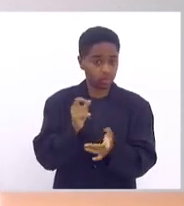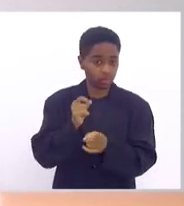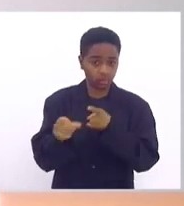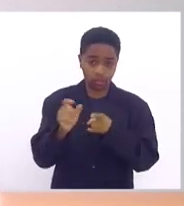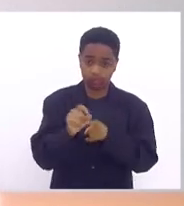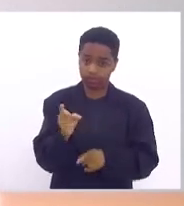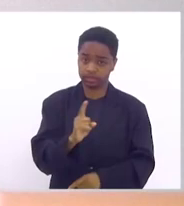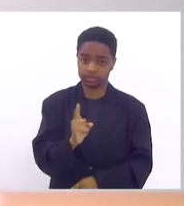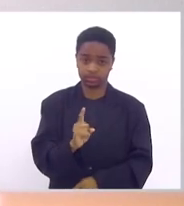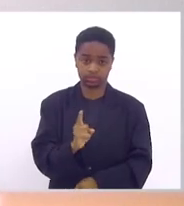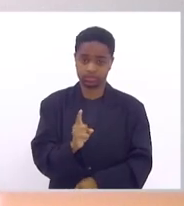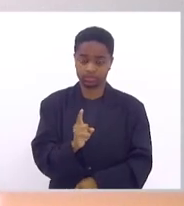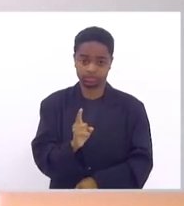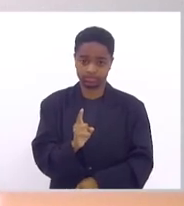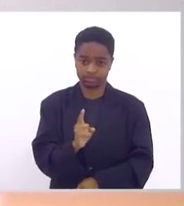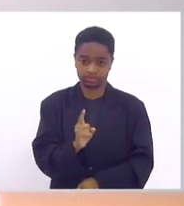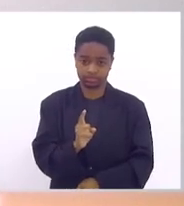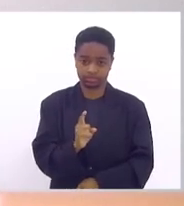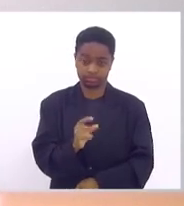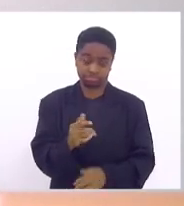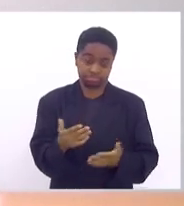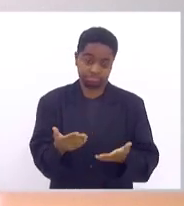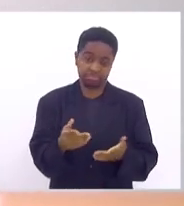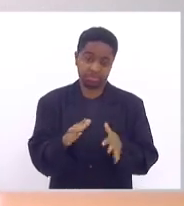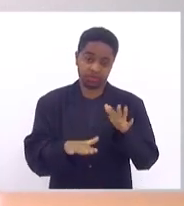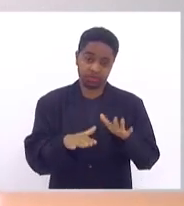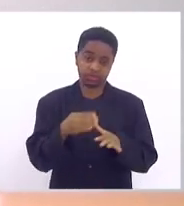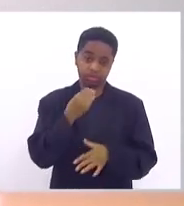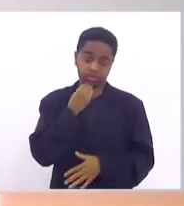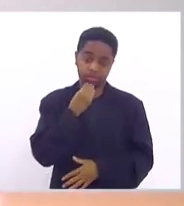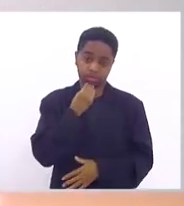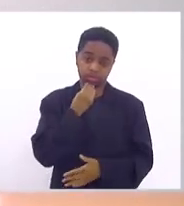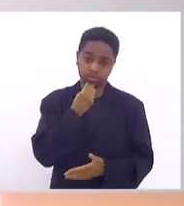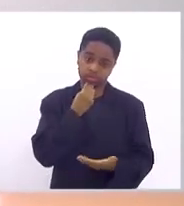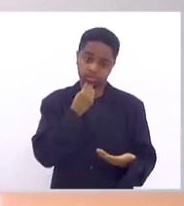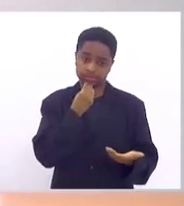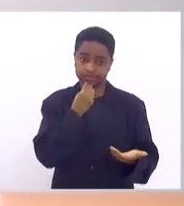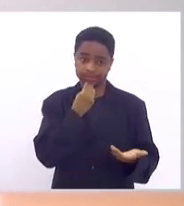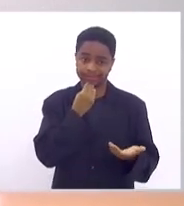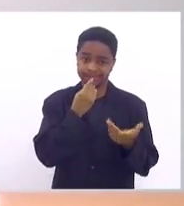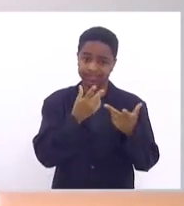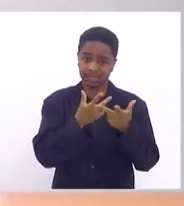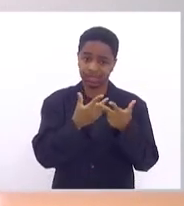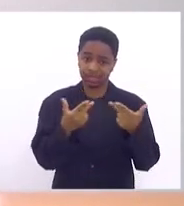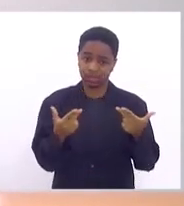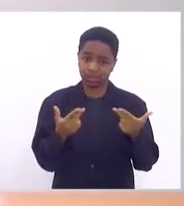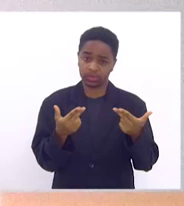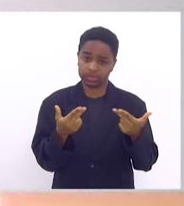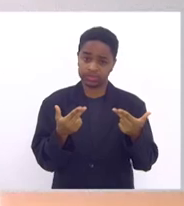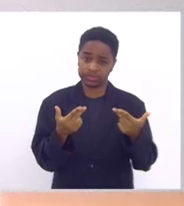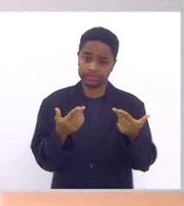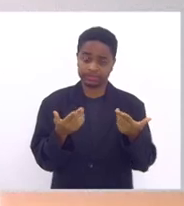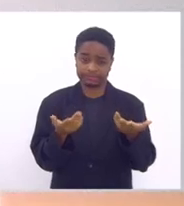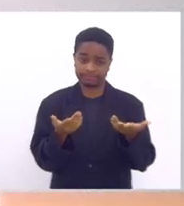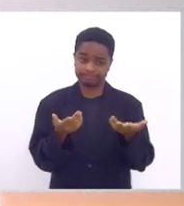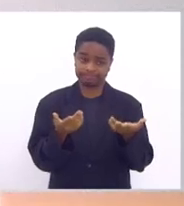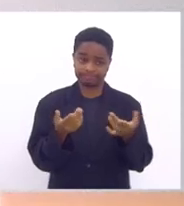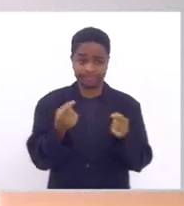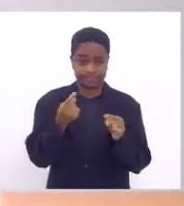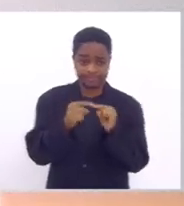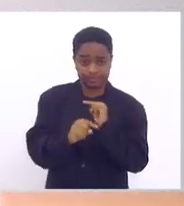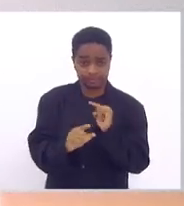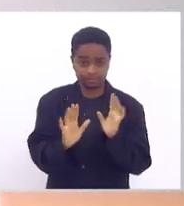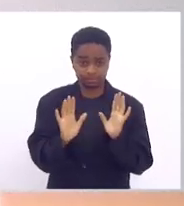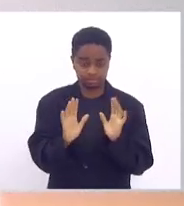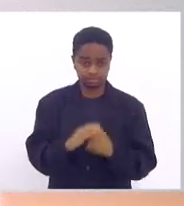decoro do Parlamento ainda que pudesse eventualmente ser uma coisa Indelicada muito